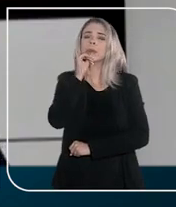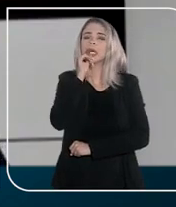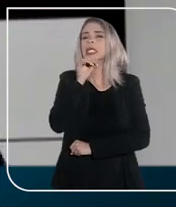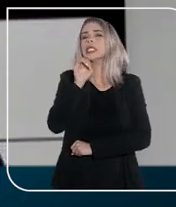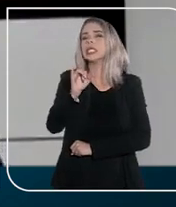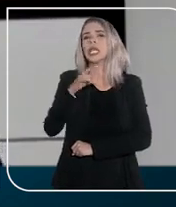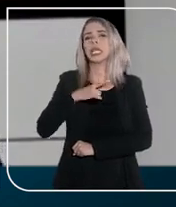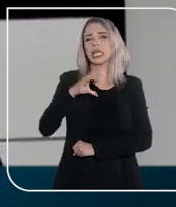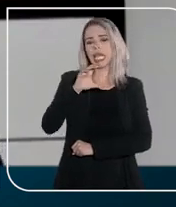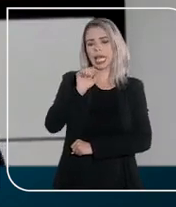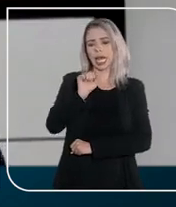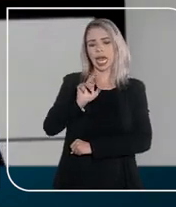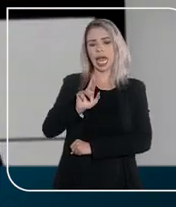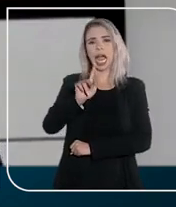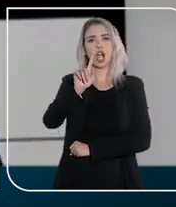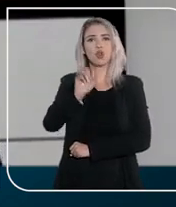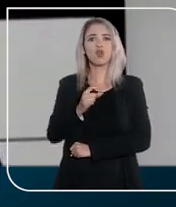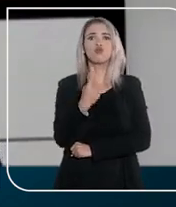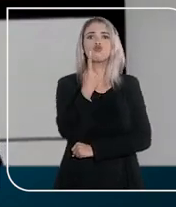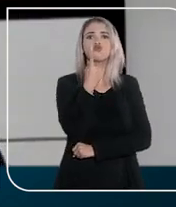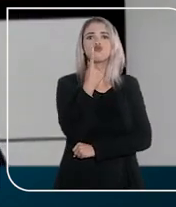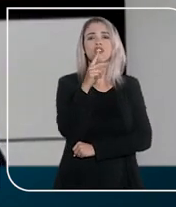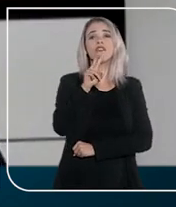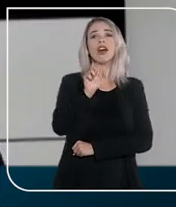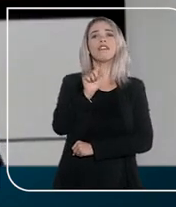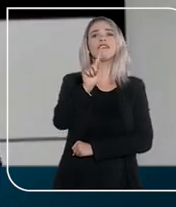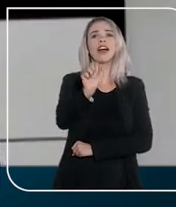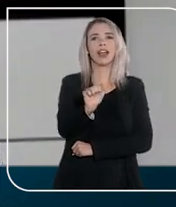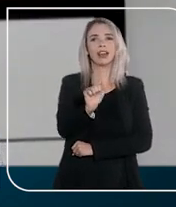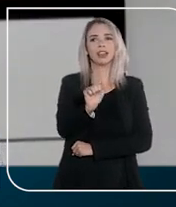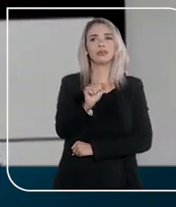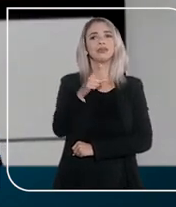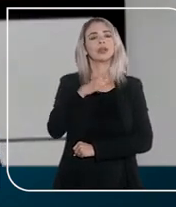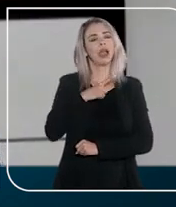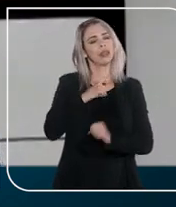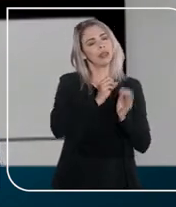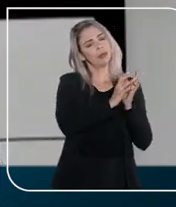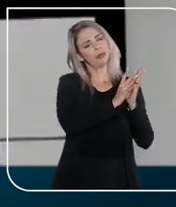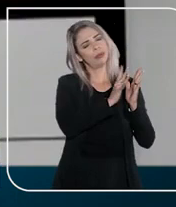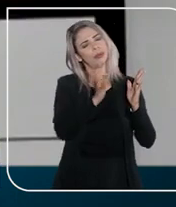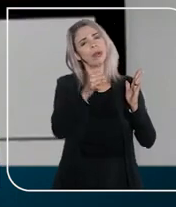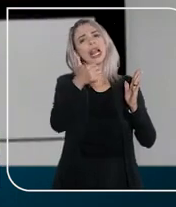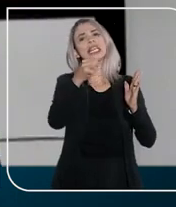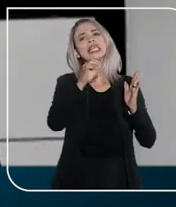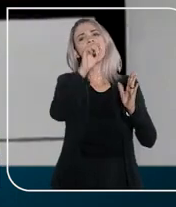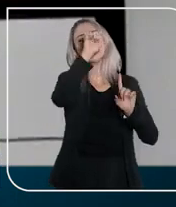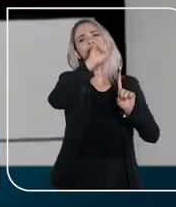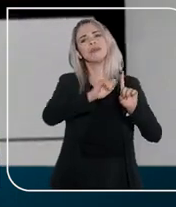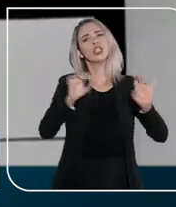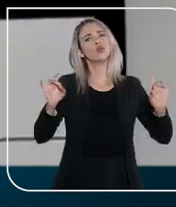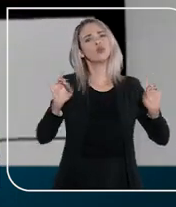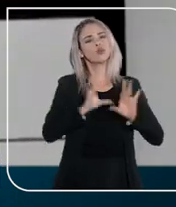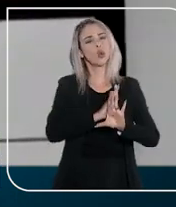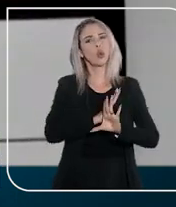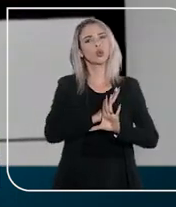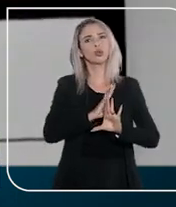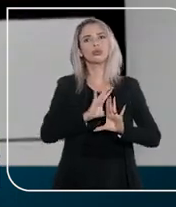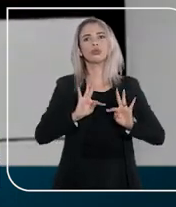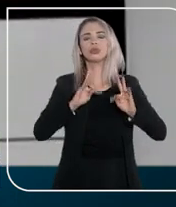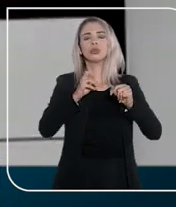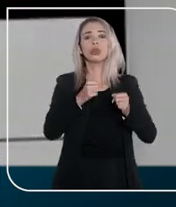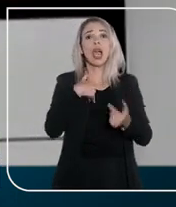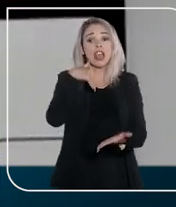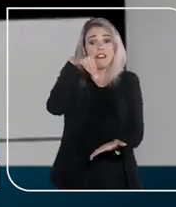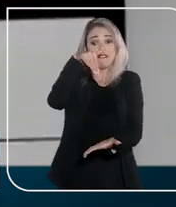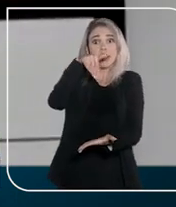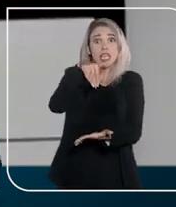um cargo com uma vaga, realizo um processo que vai demorar mais ou menos uns 10 meses para se realizar, nomeio um. Ao